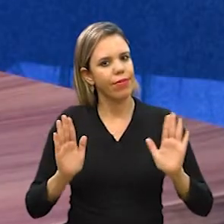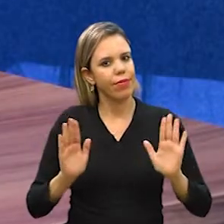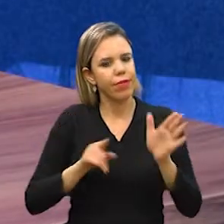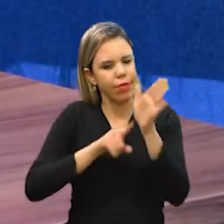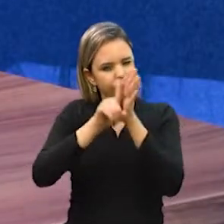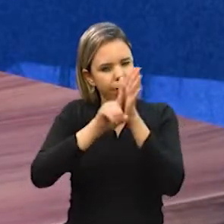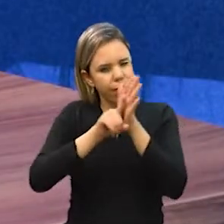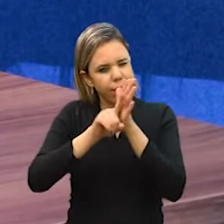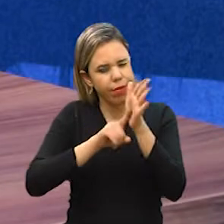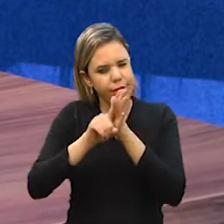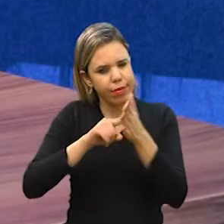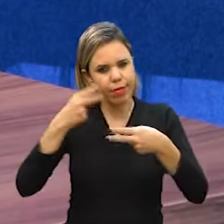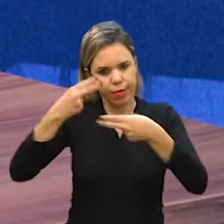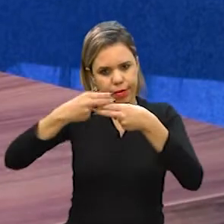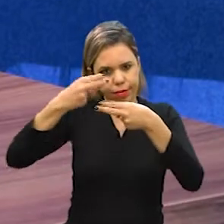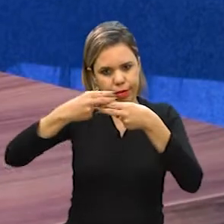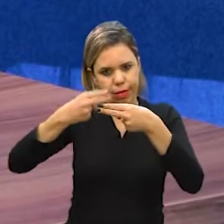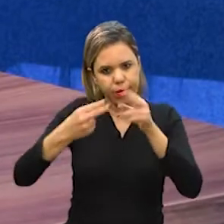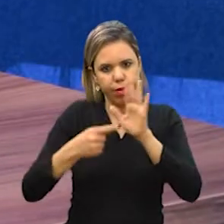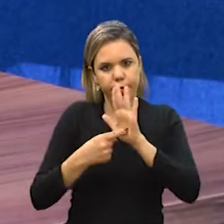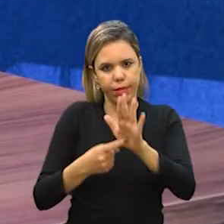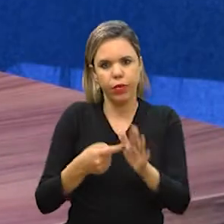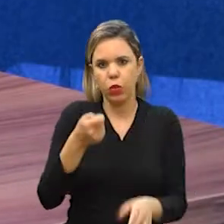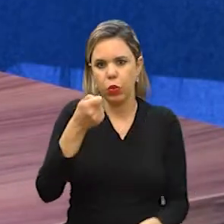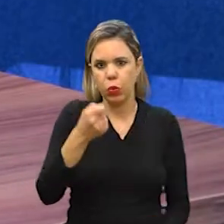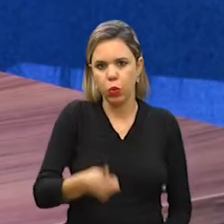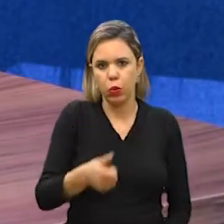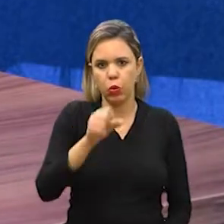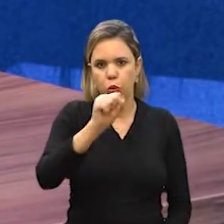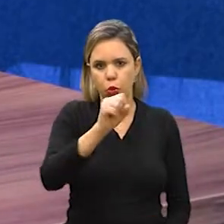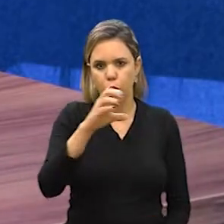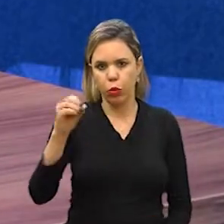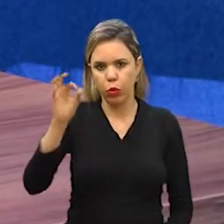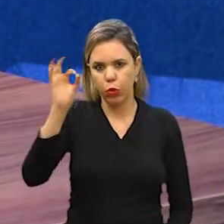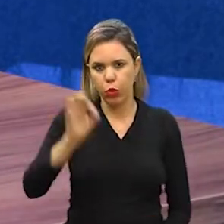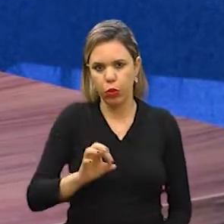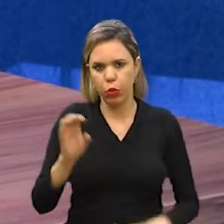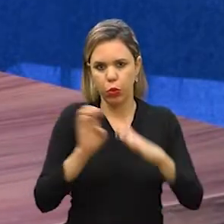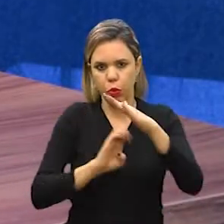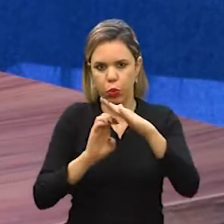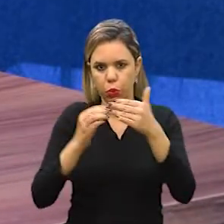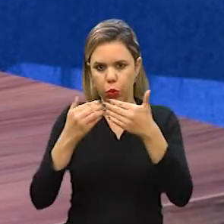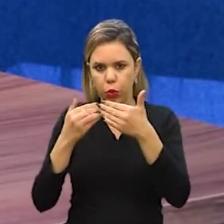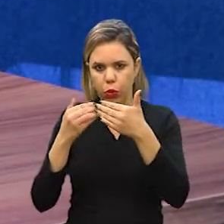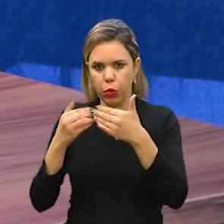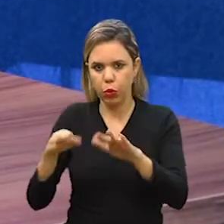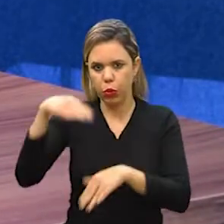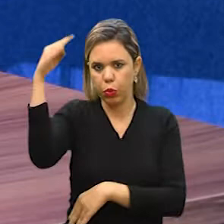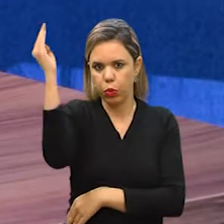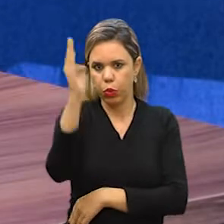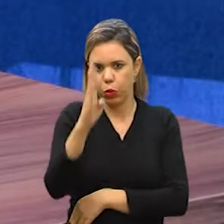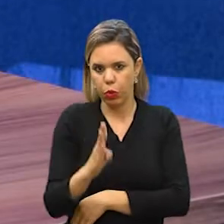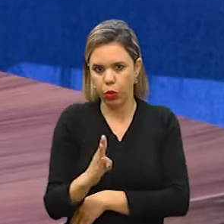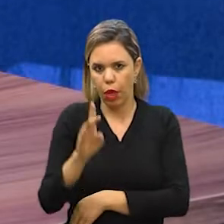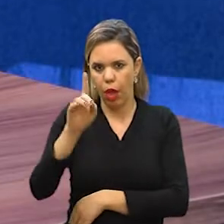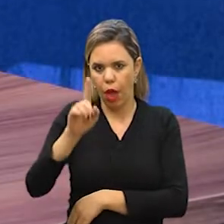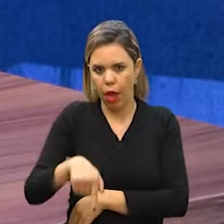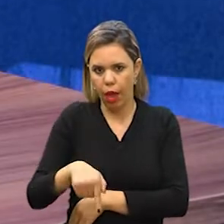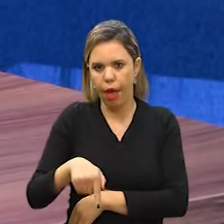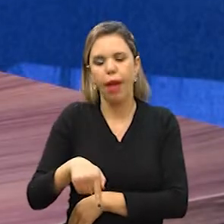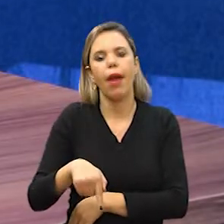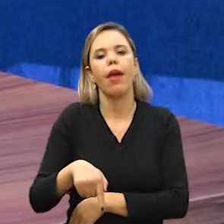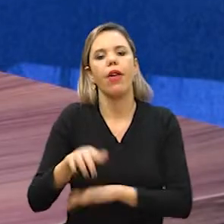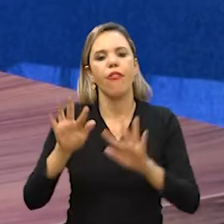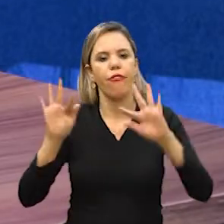Olá! Uma pesquisa do Sebrae mostra que quase 80% das empresas abertas no Brasil